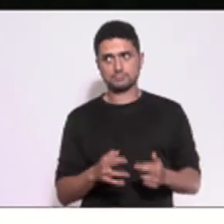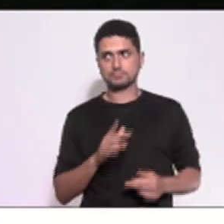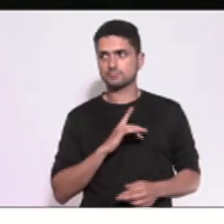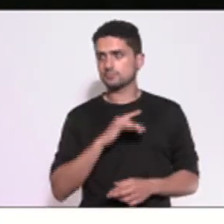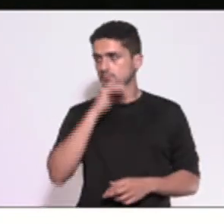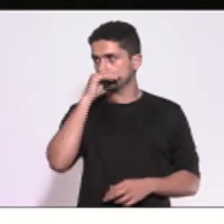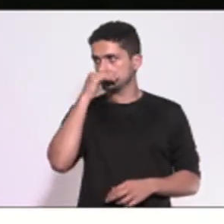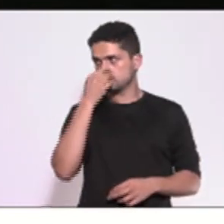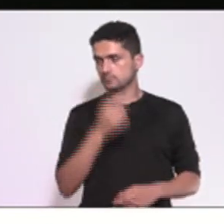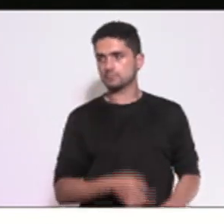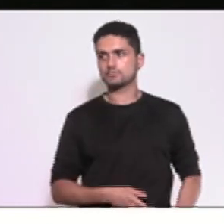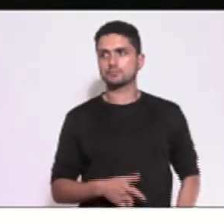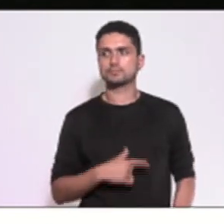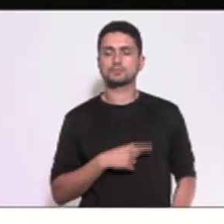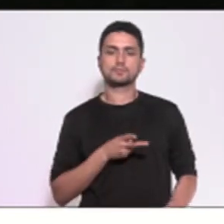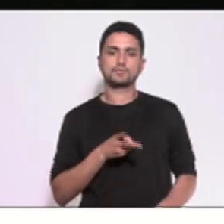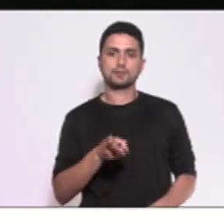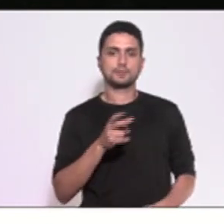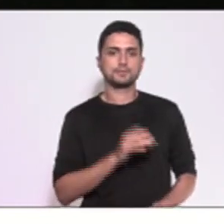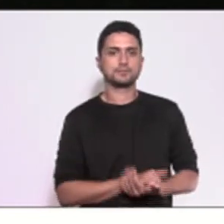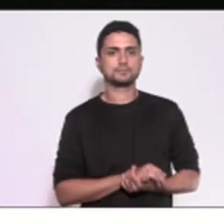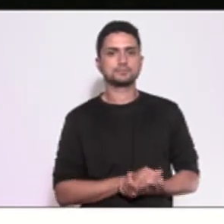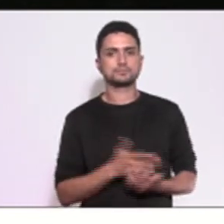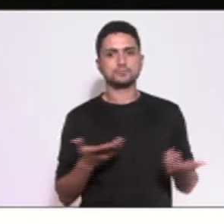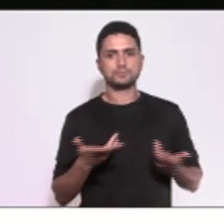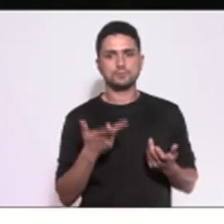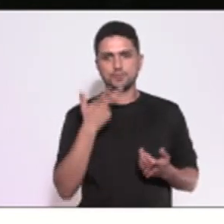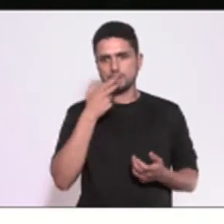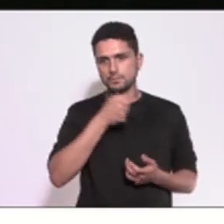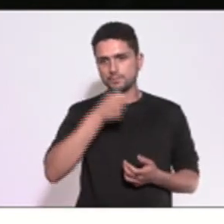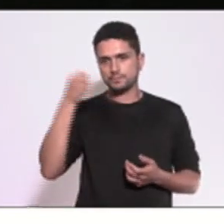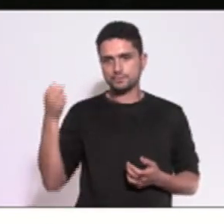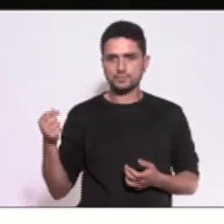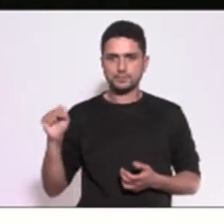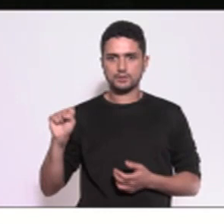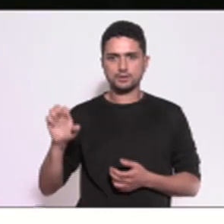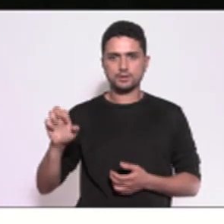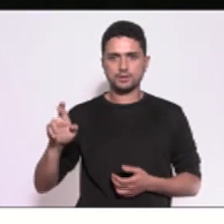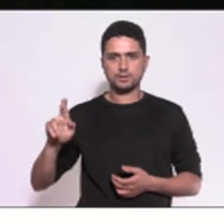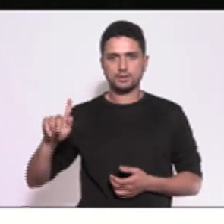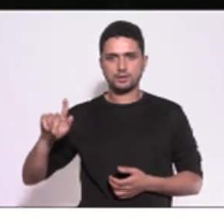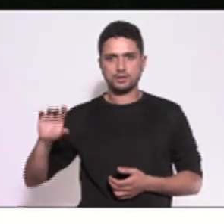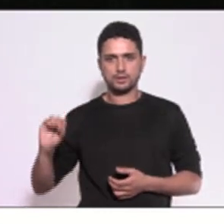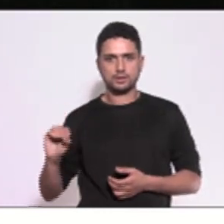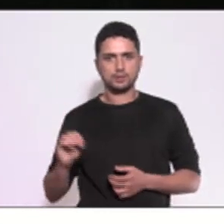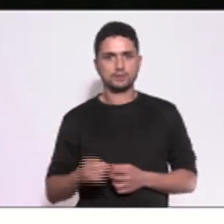Janeiro. Dando prosseguimento, passo a palavra ao senhor Sérgio Sobreira.